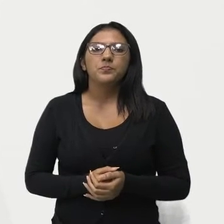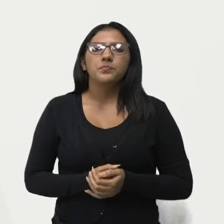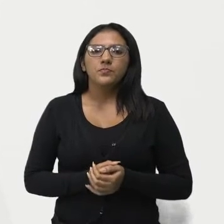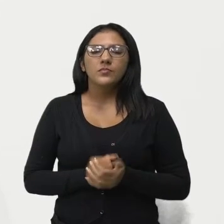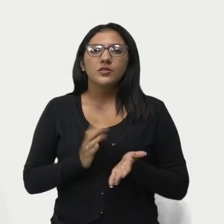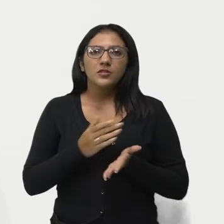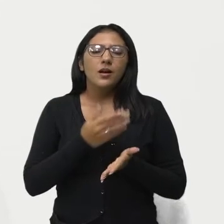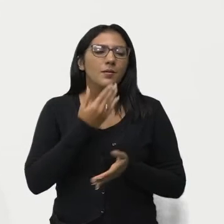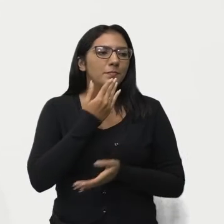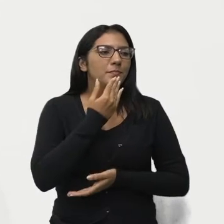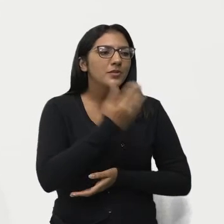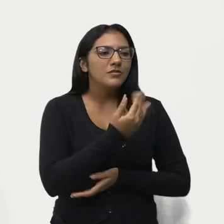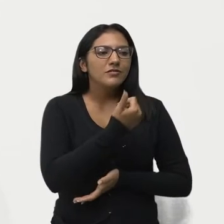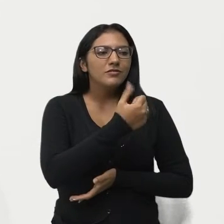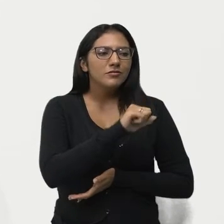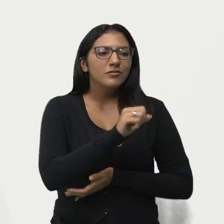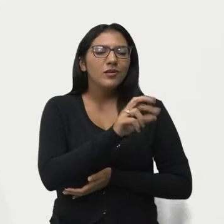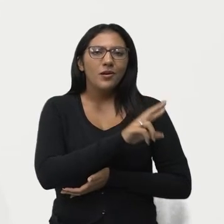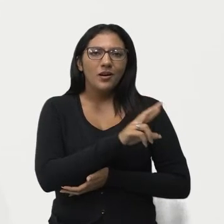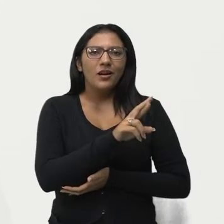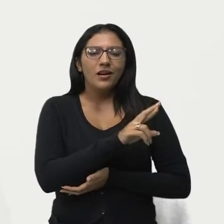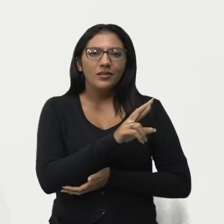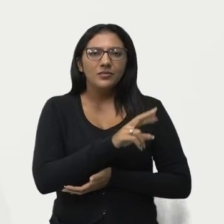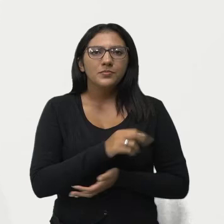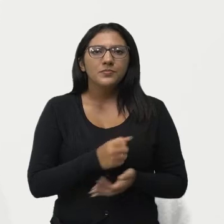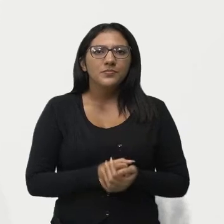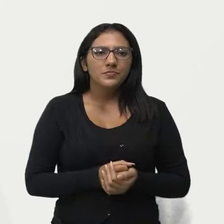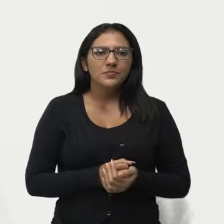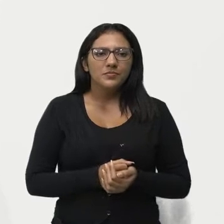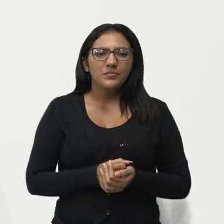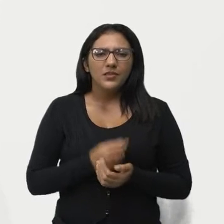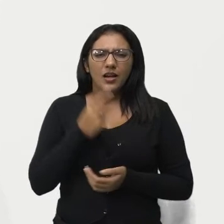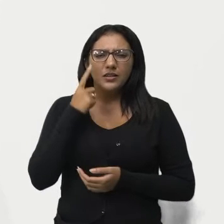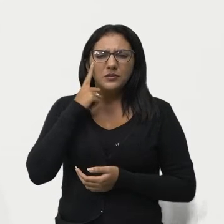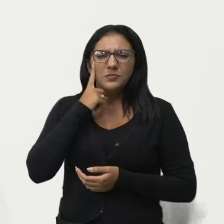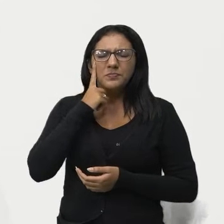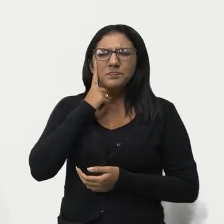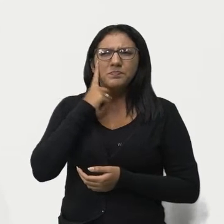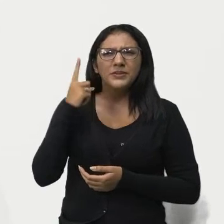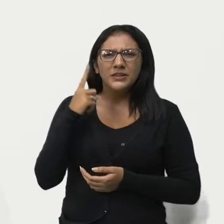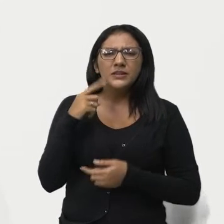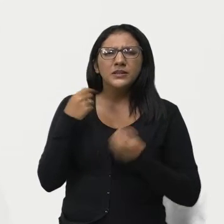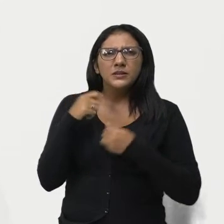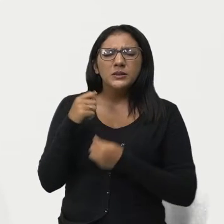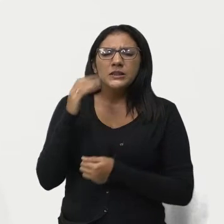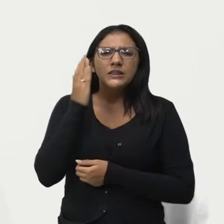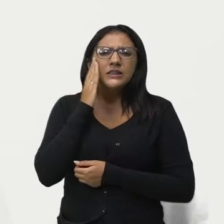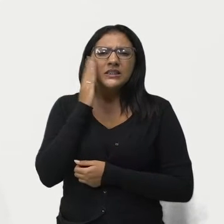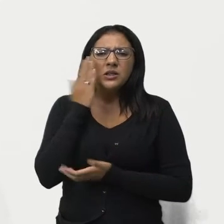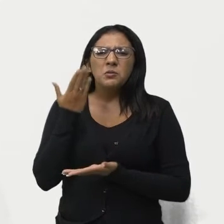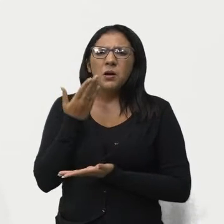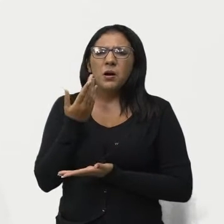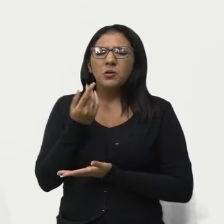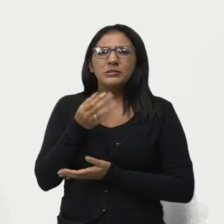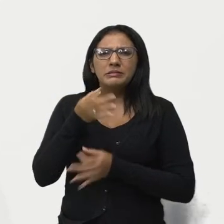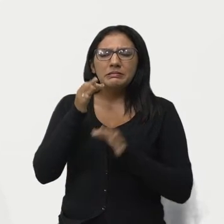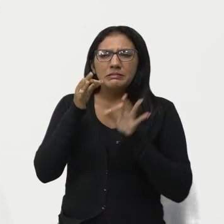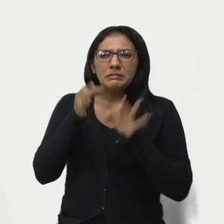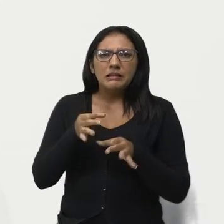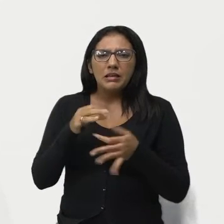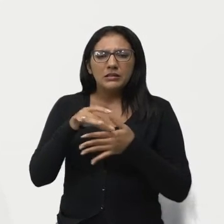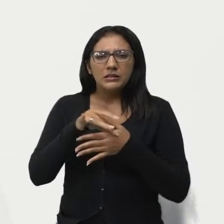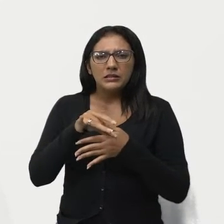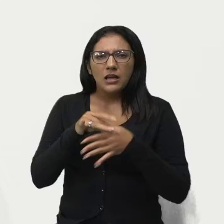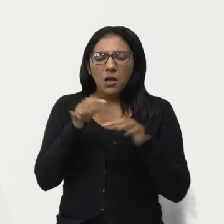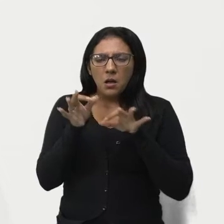pedindo R$18 e aí o açougueiro ficou com esse abacaxi na mão, porque ele precisa saber então quanto de carne